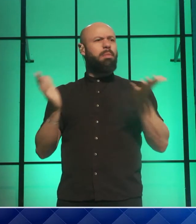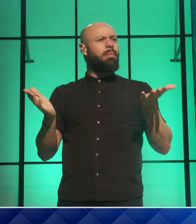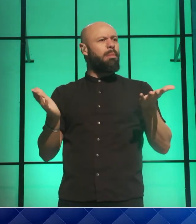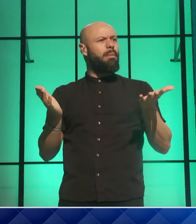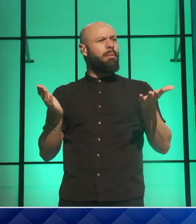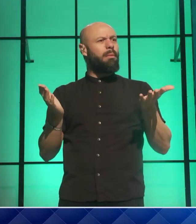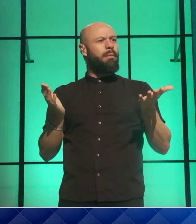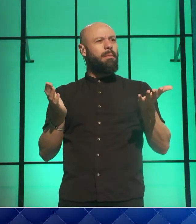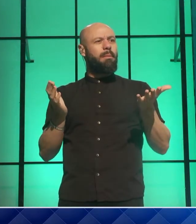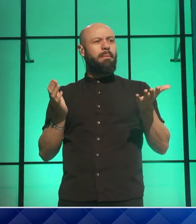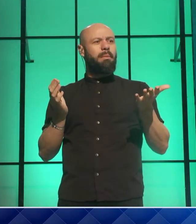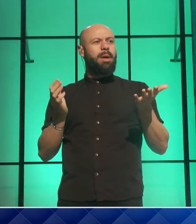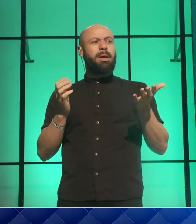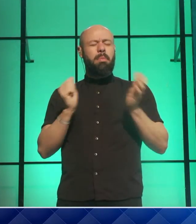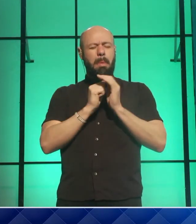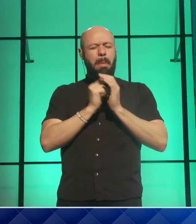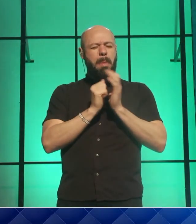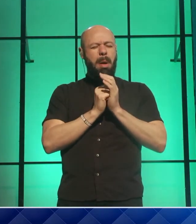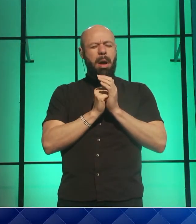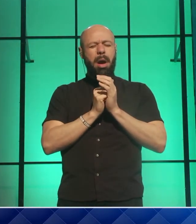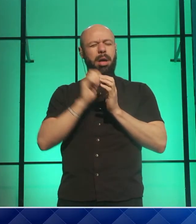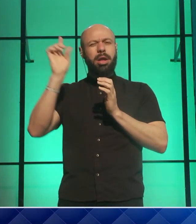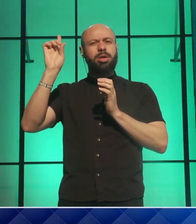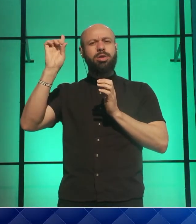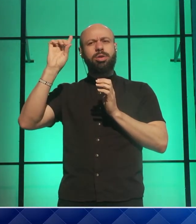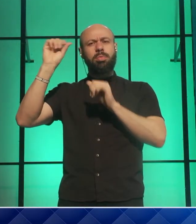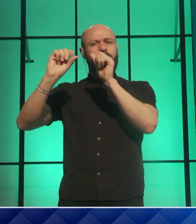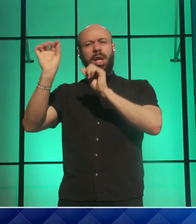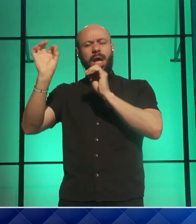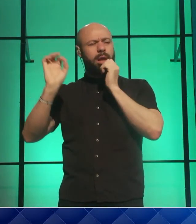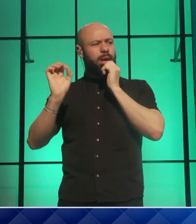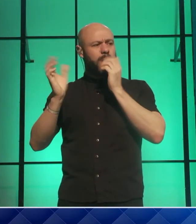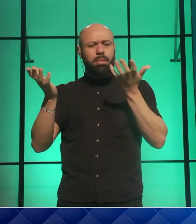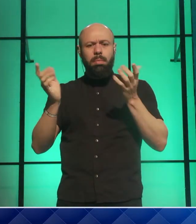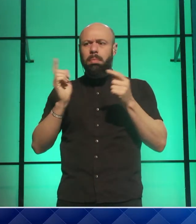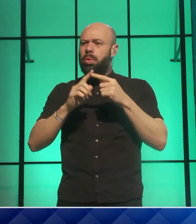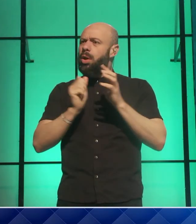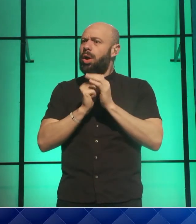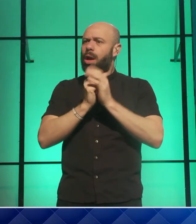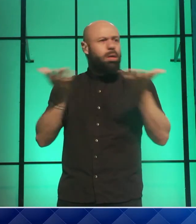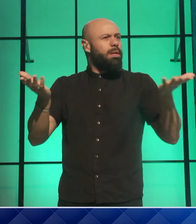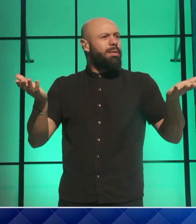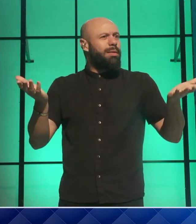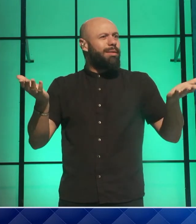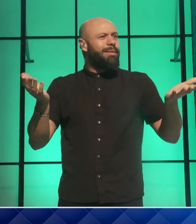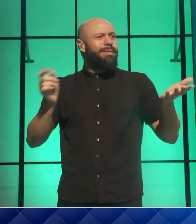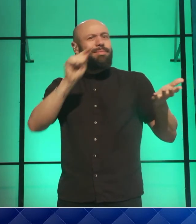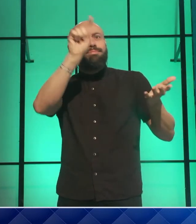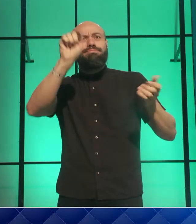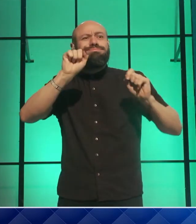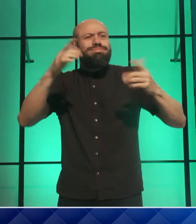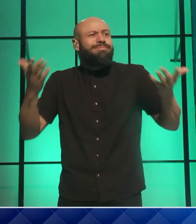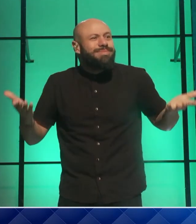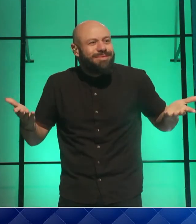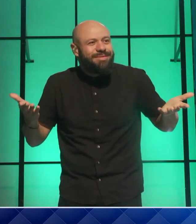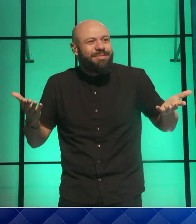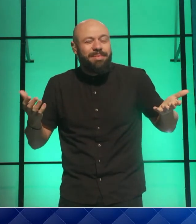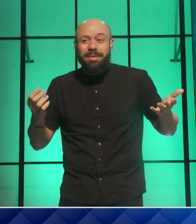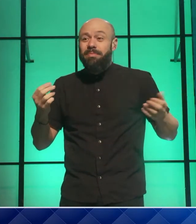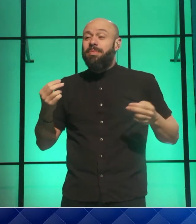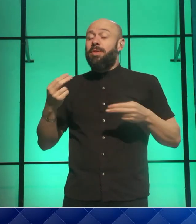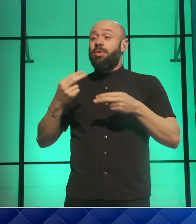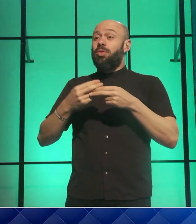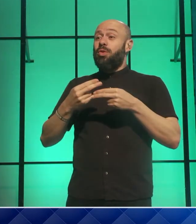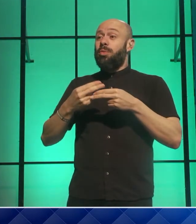respostas. E você olha para alguns versículos da Bíblia, e Números capítulo 23 diz assim: